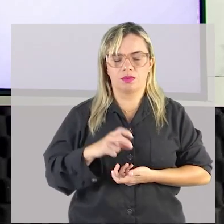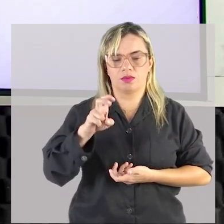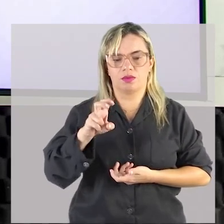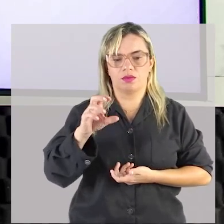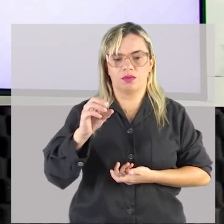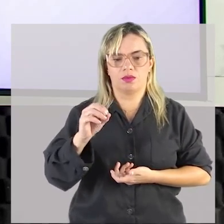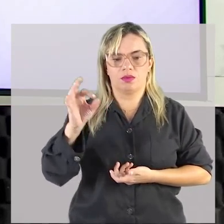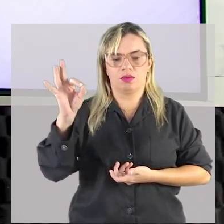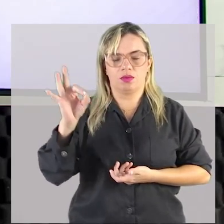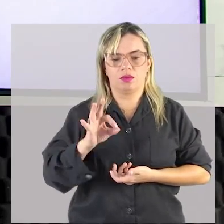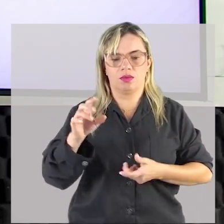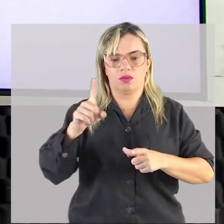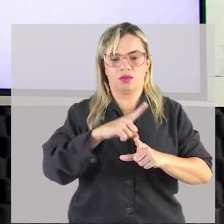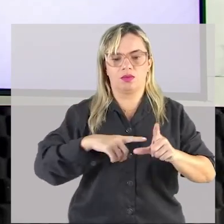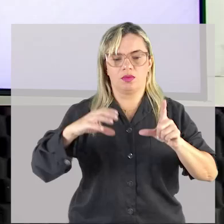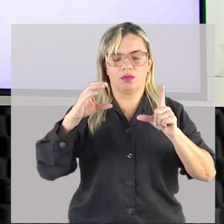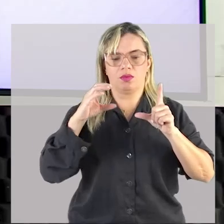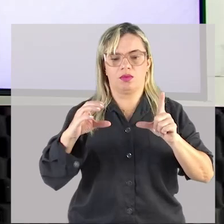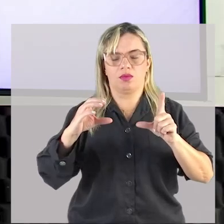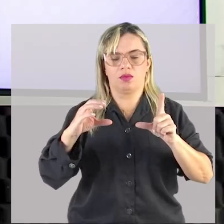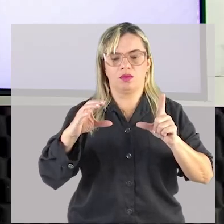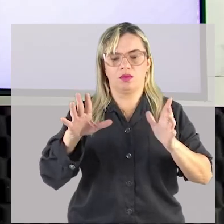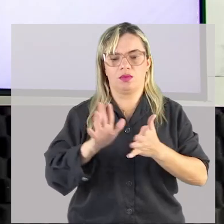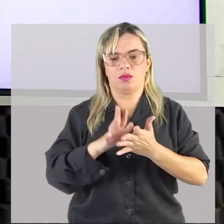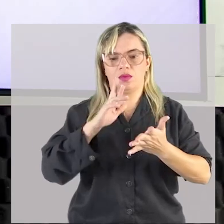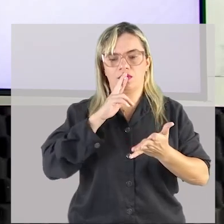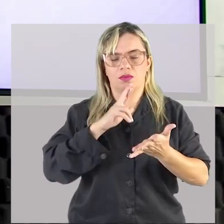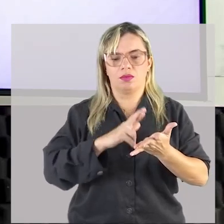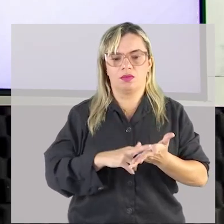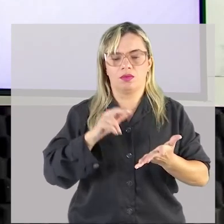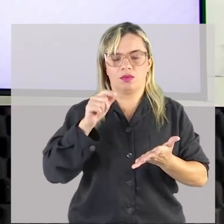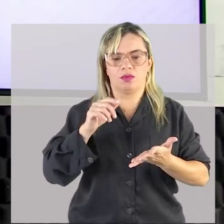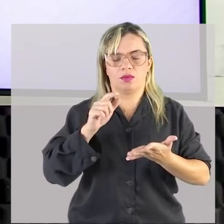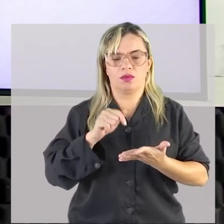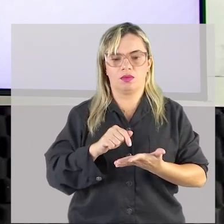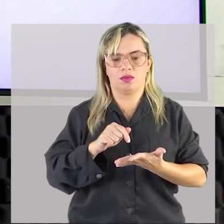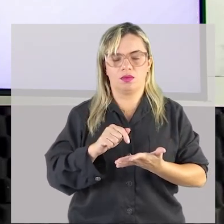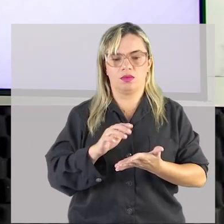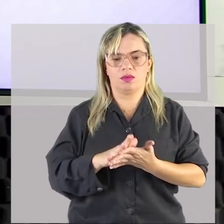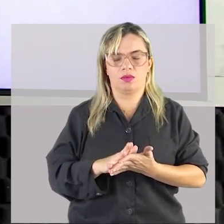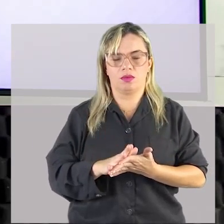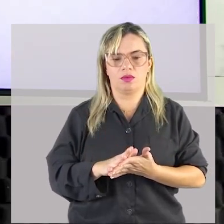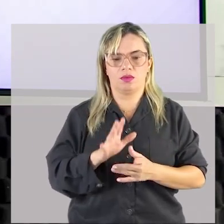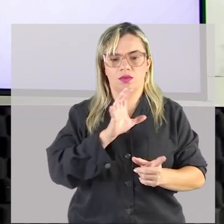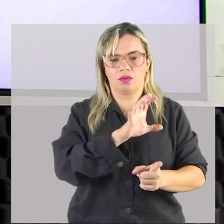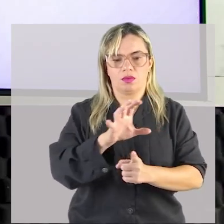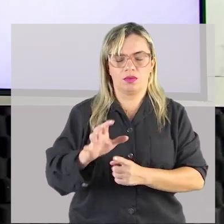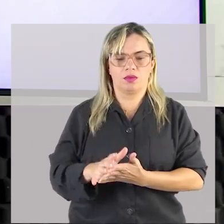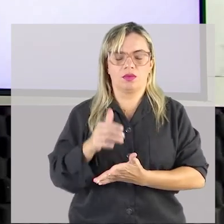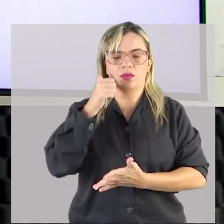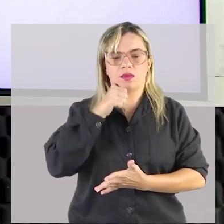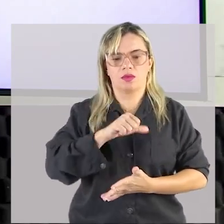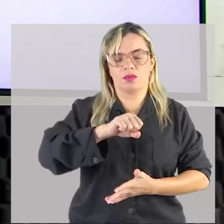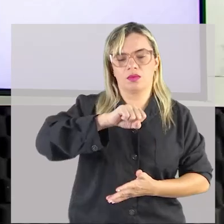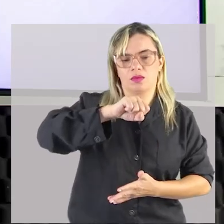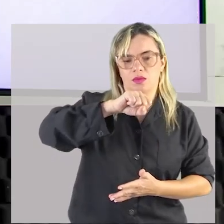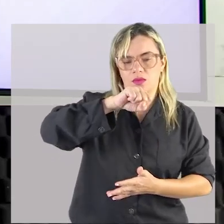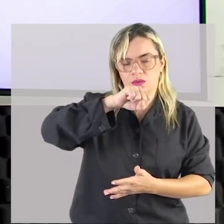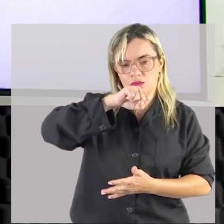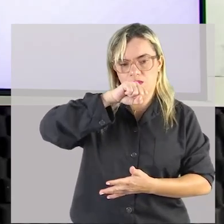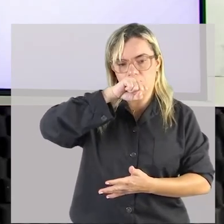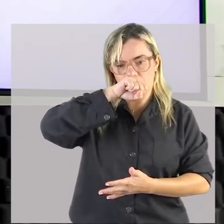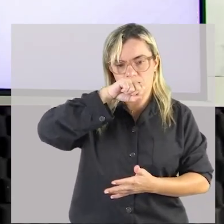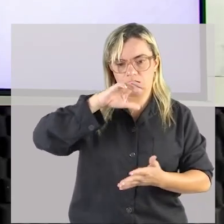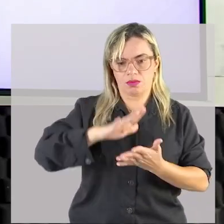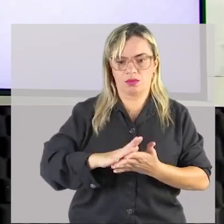Então, 50% é o que responde à contribuição genética da mãe relacionada à obesidade, de acordo